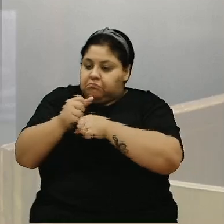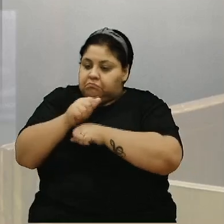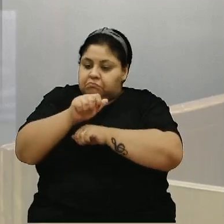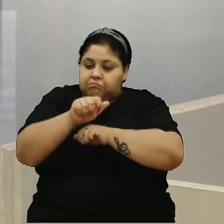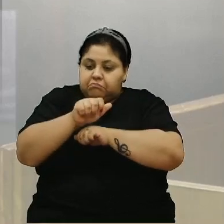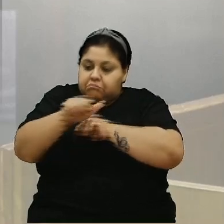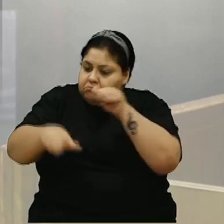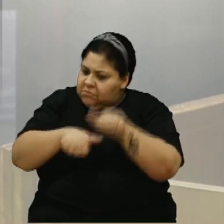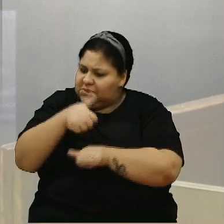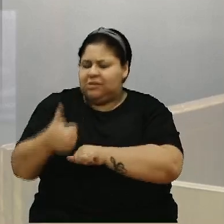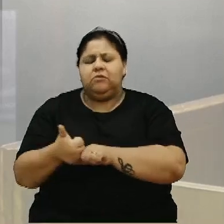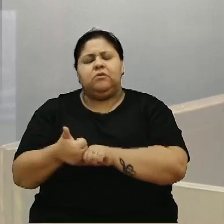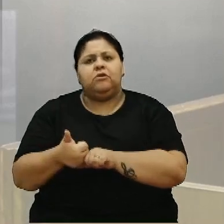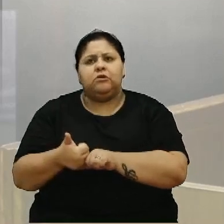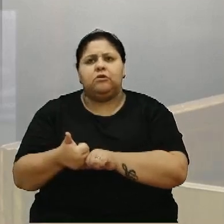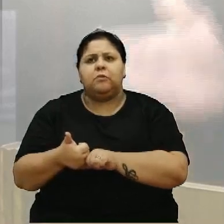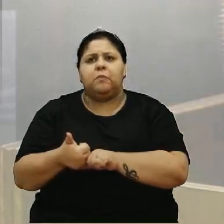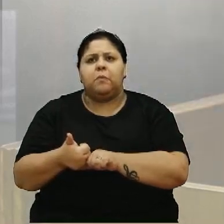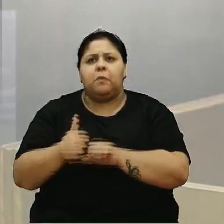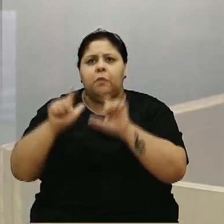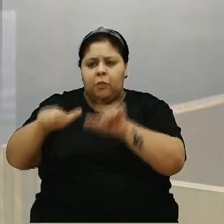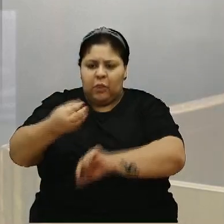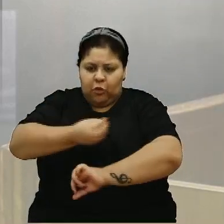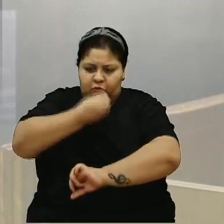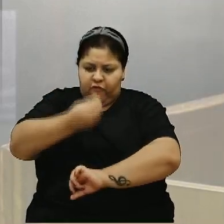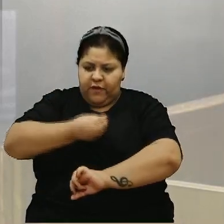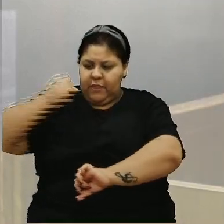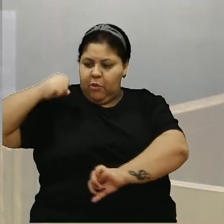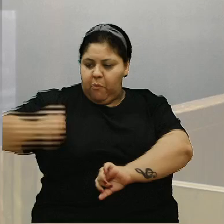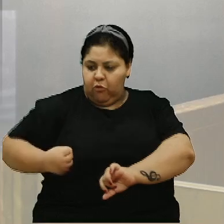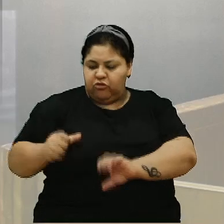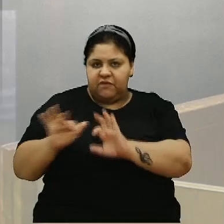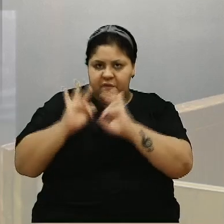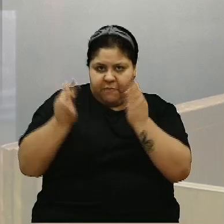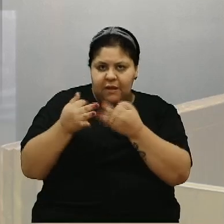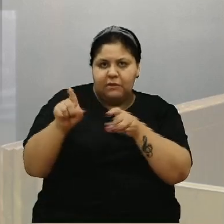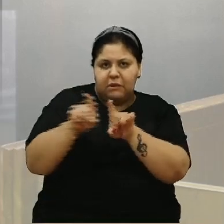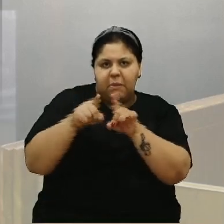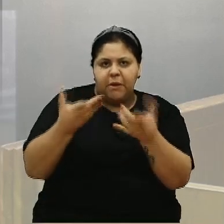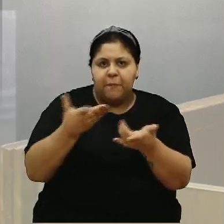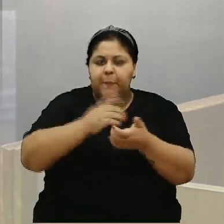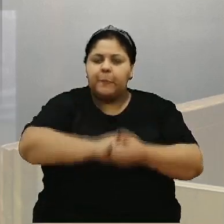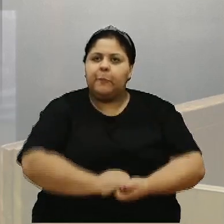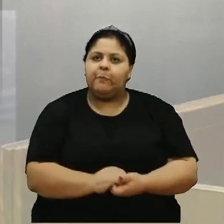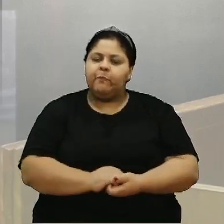rua. Vão aonde? Viver de Bolsa Família também aqueles?